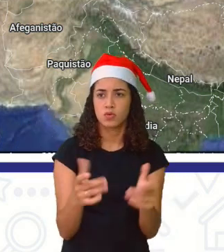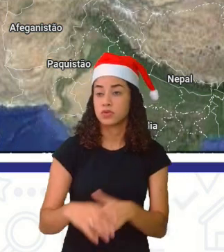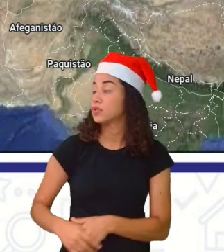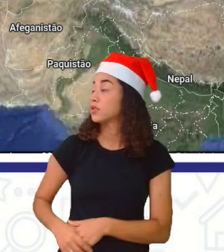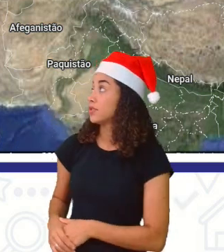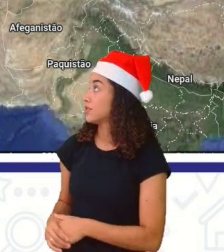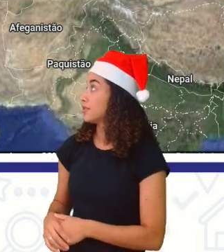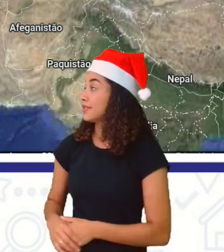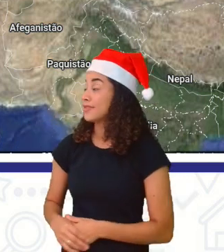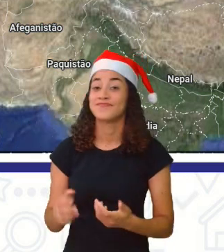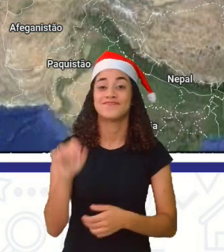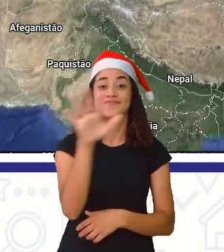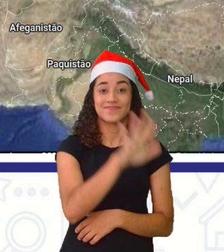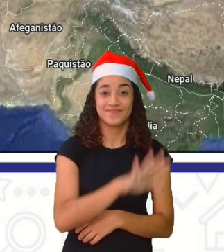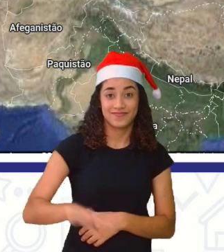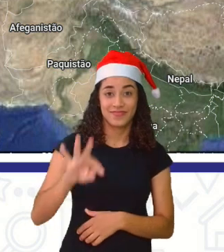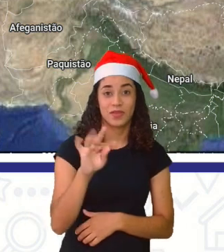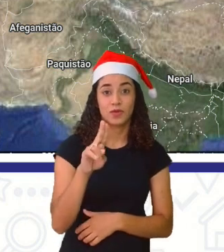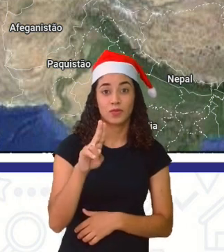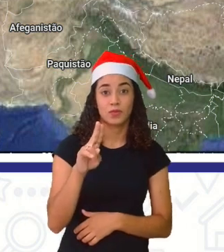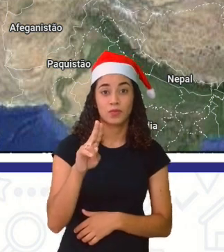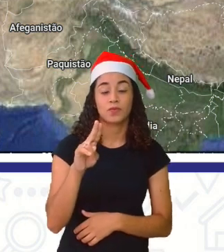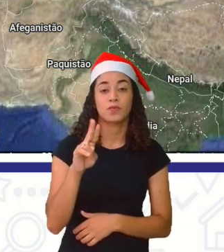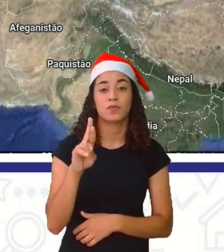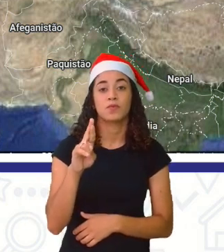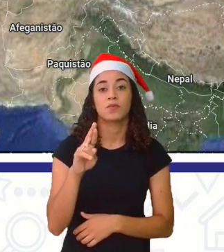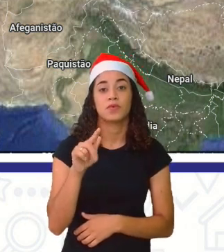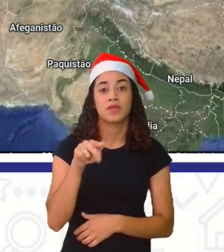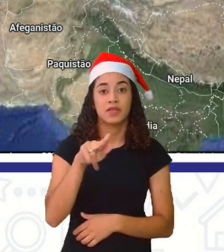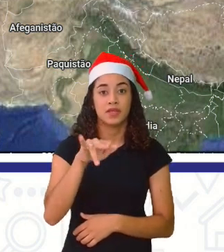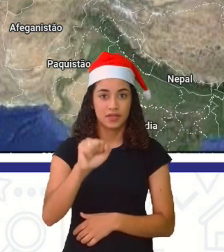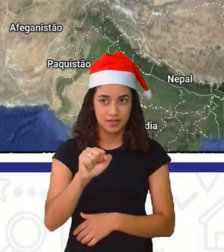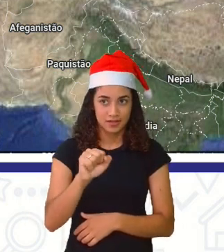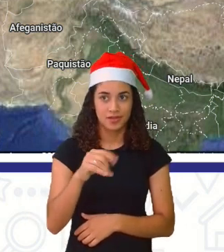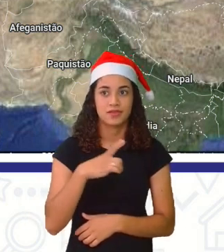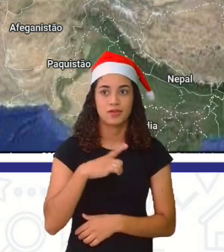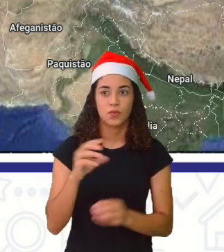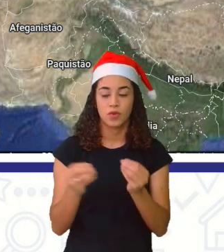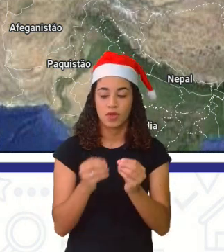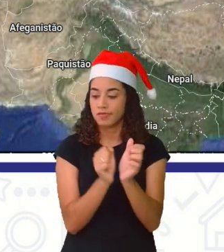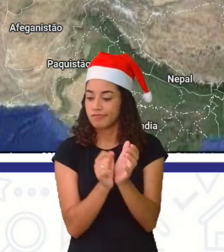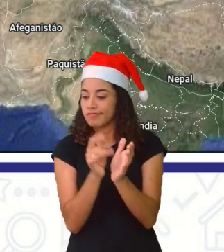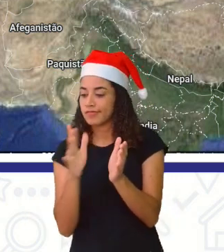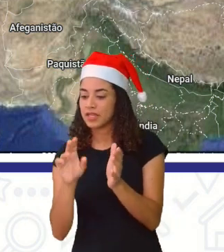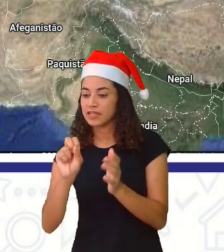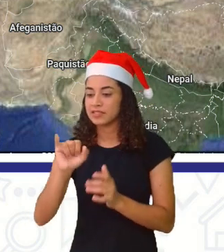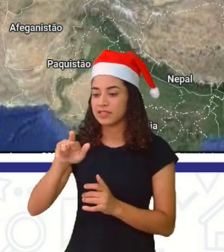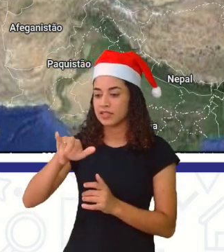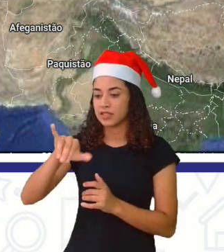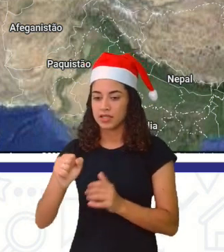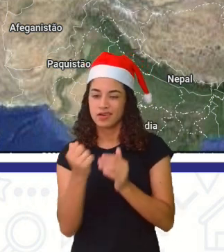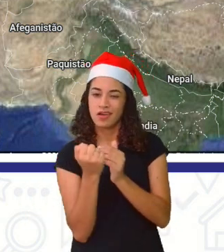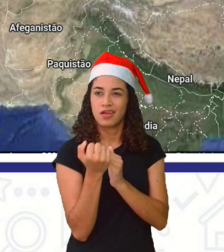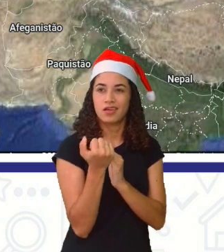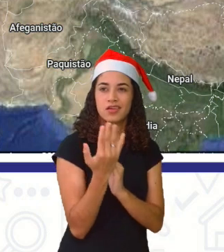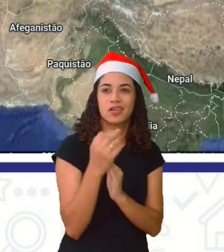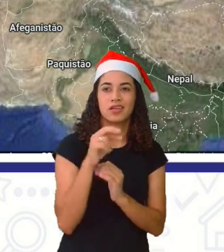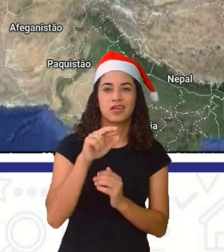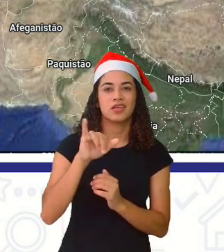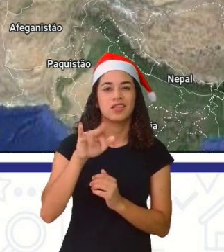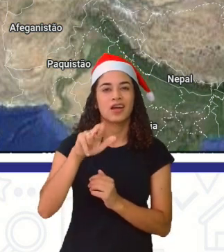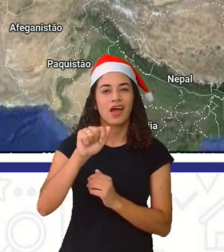Nicolau? Na região da Turquia. Turquia fazendo fronteira aí, ó, com a Síria, com o Iraque, com o